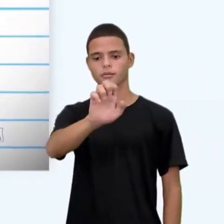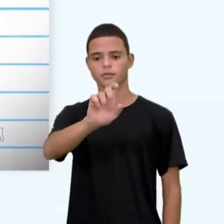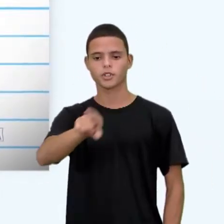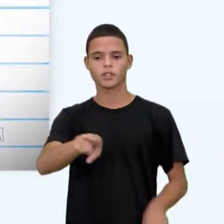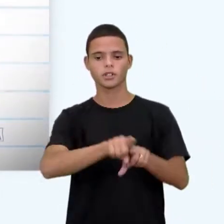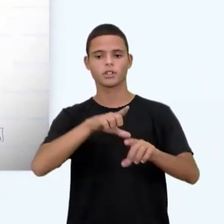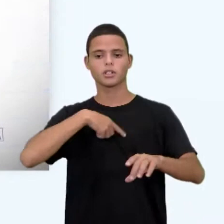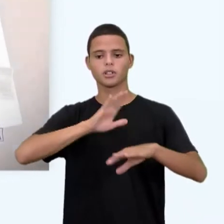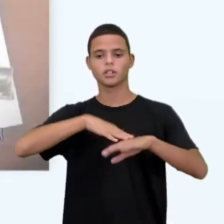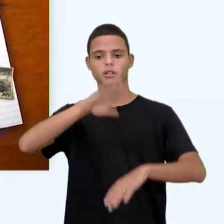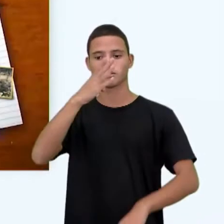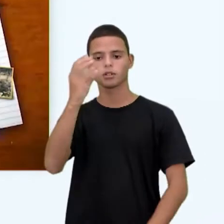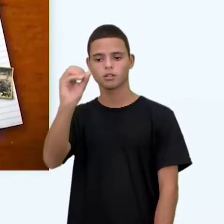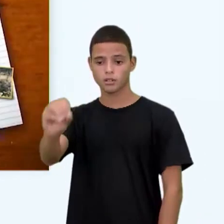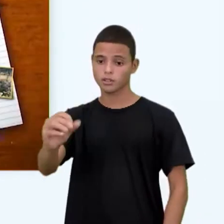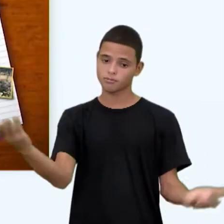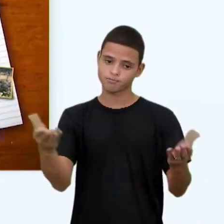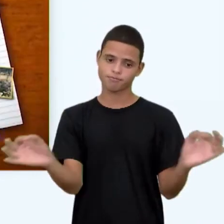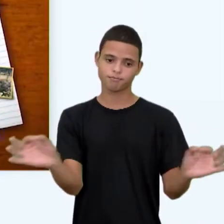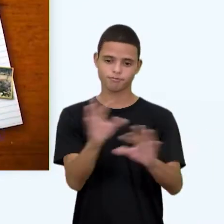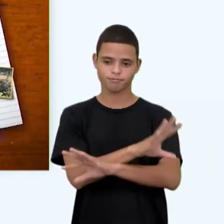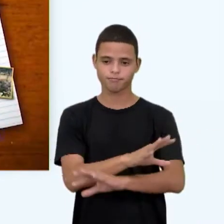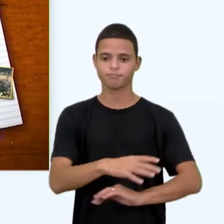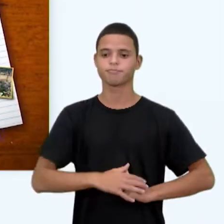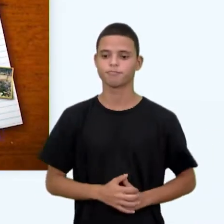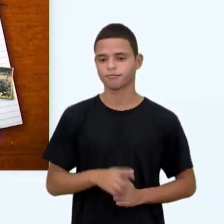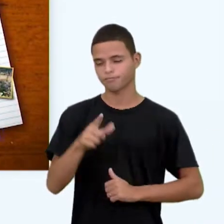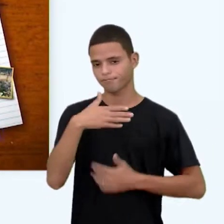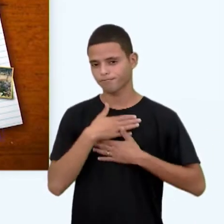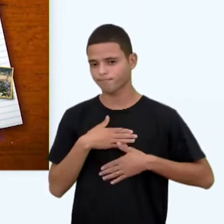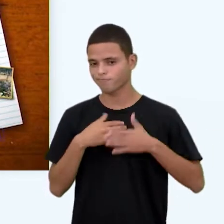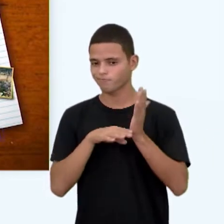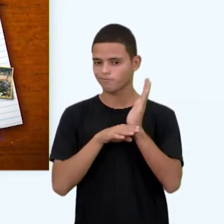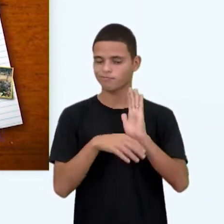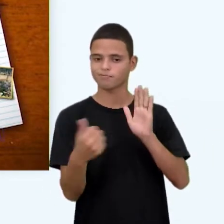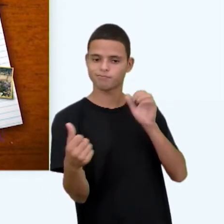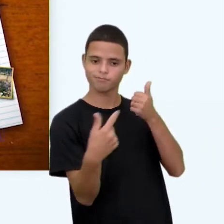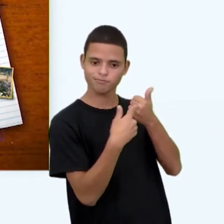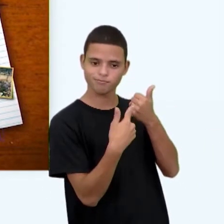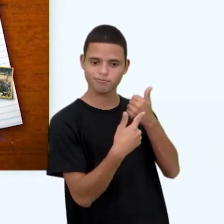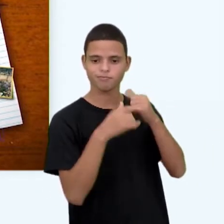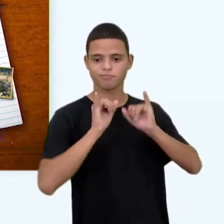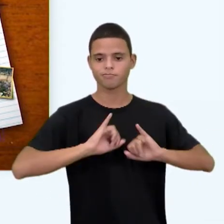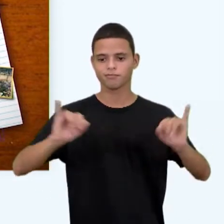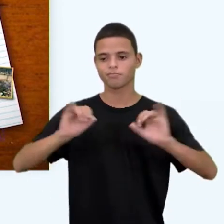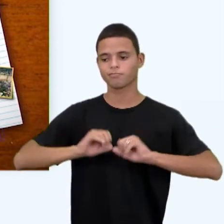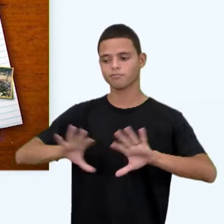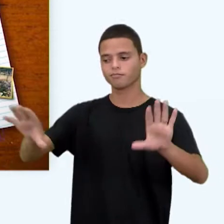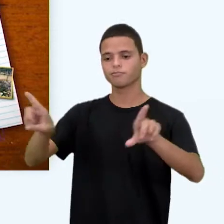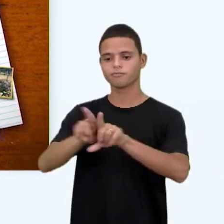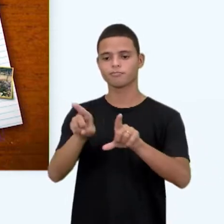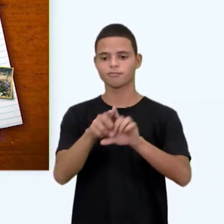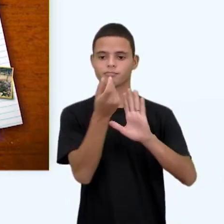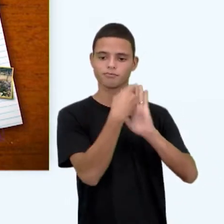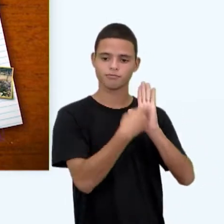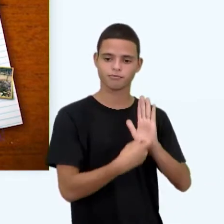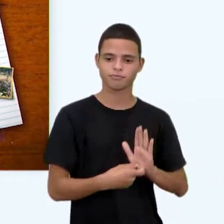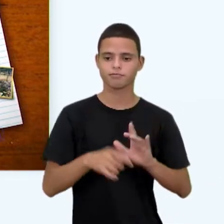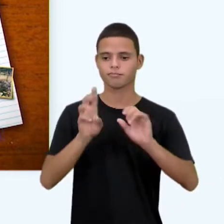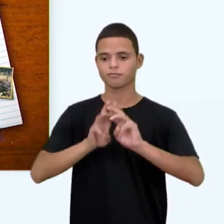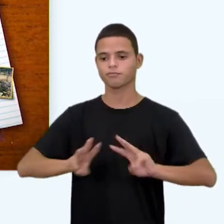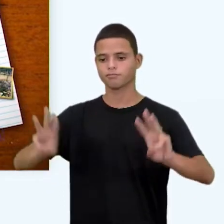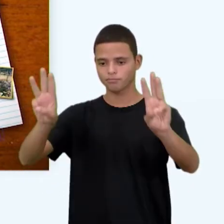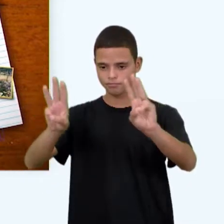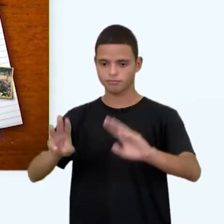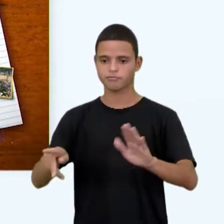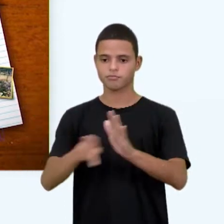de 40 volumes. Ficamos por aqui, pessoal. Gostaram do vídeo? Então curtam e compartilhem. Não deixem também de assinar nosso canal e nos